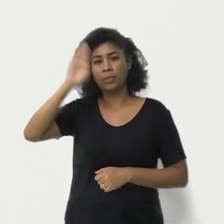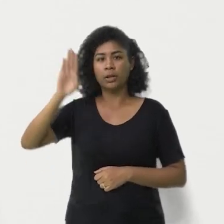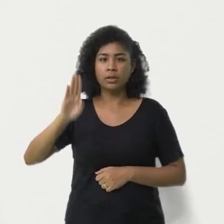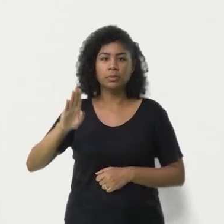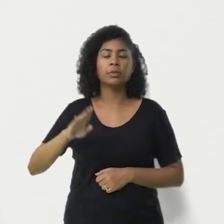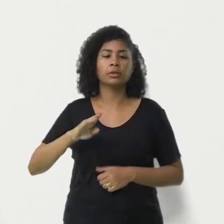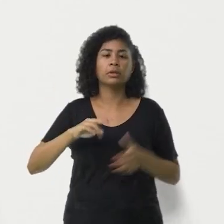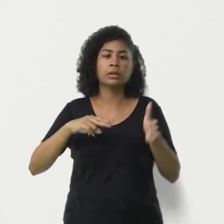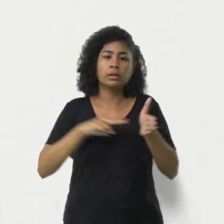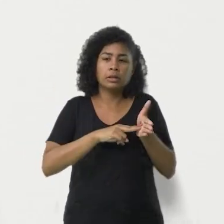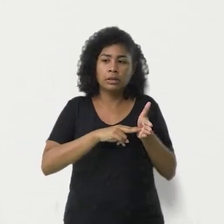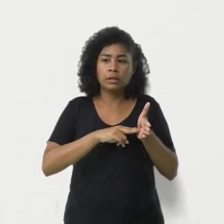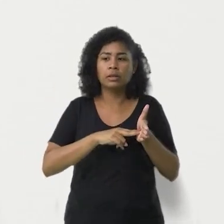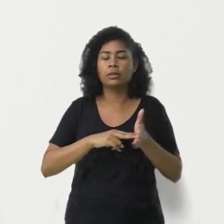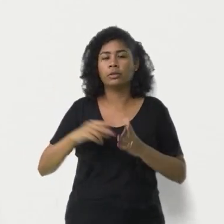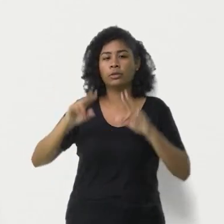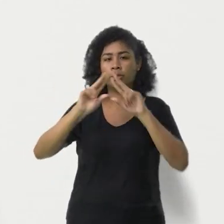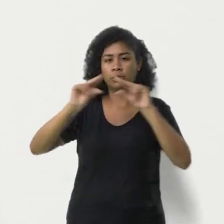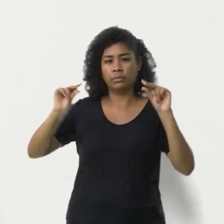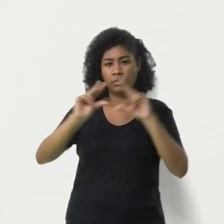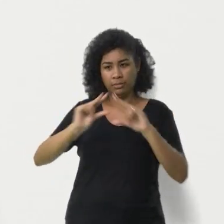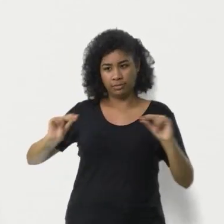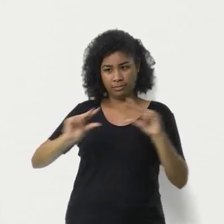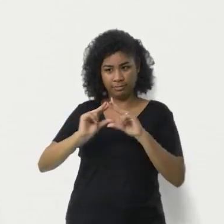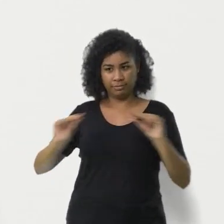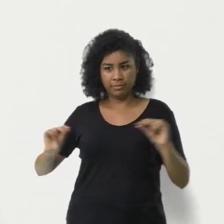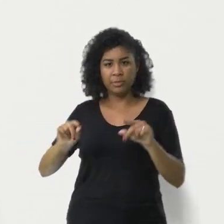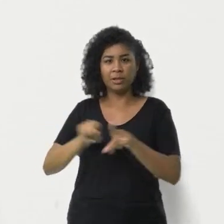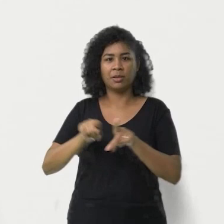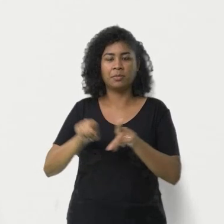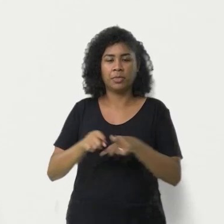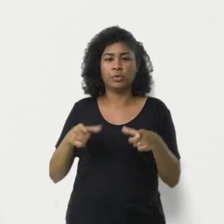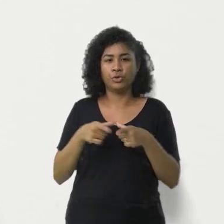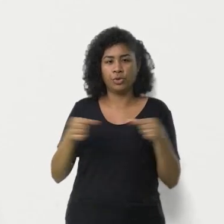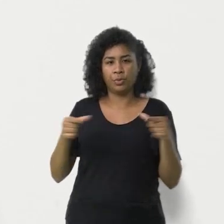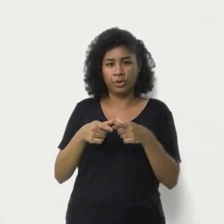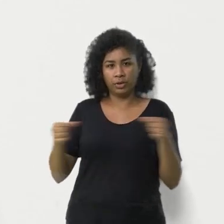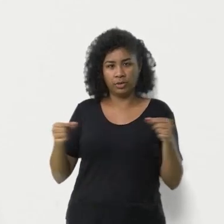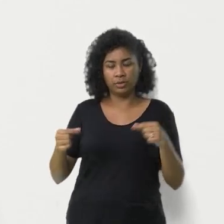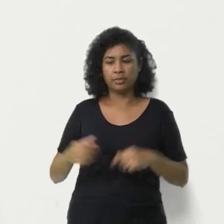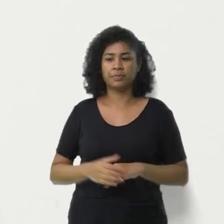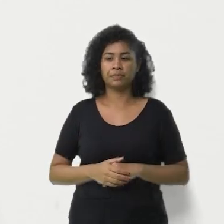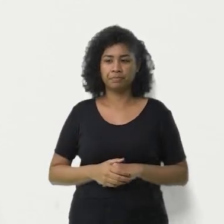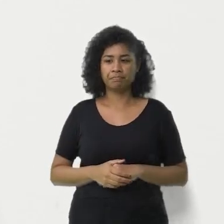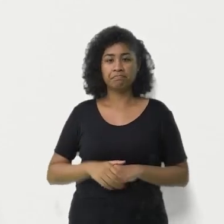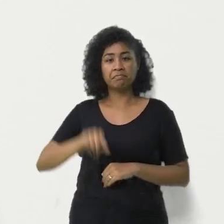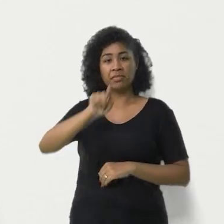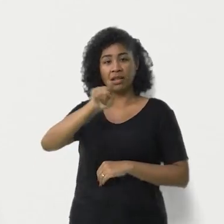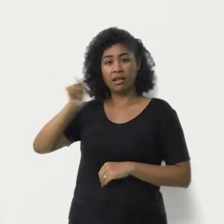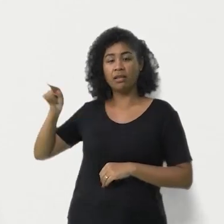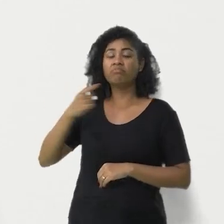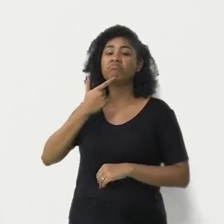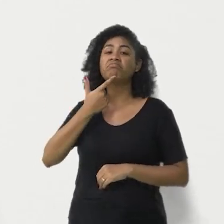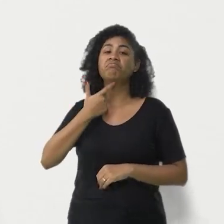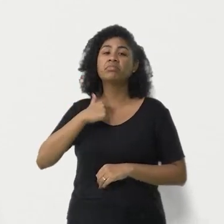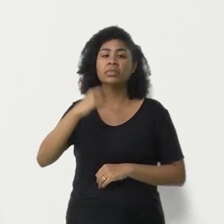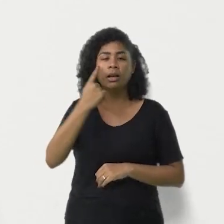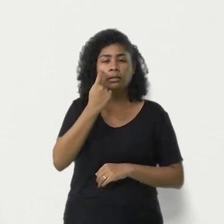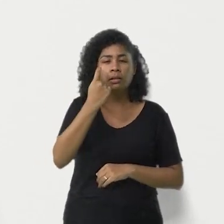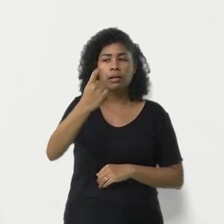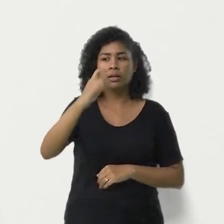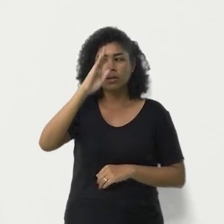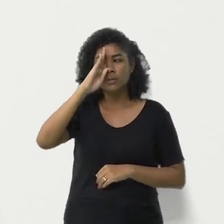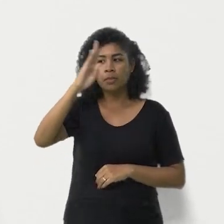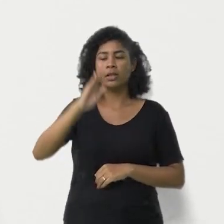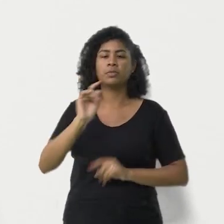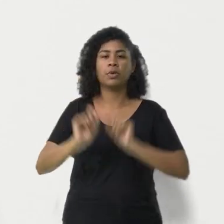principalmente pelos sírios, libaneses e japoneses. E eles vieram em busca principalmente de quê? De